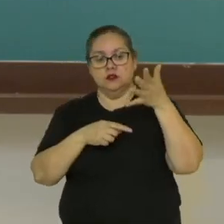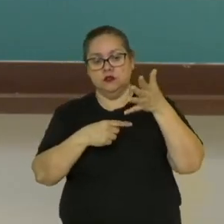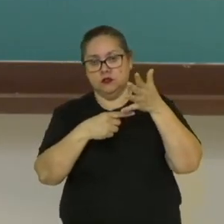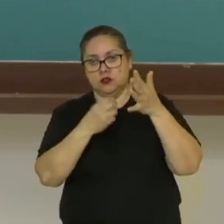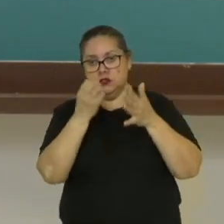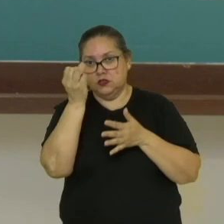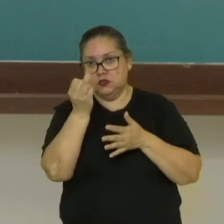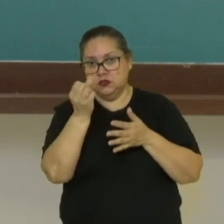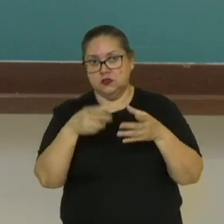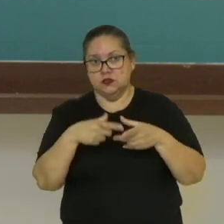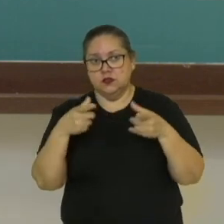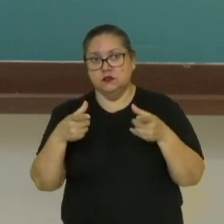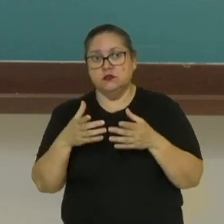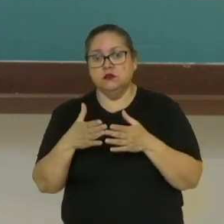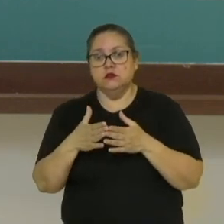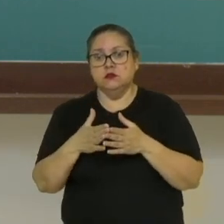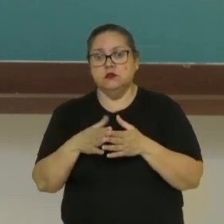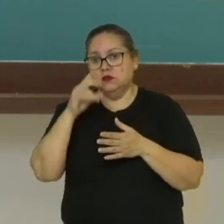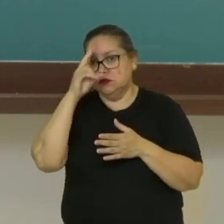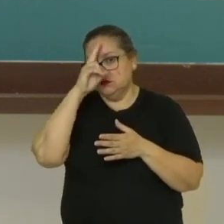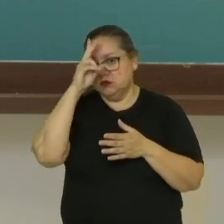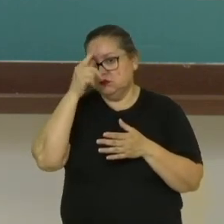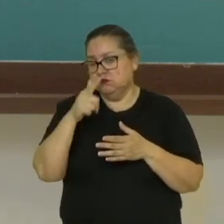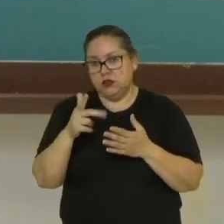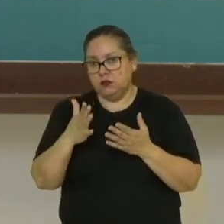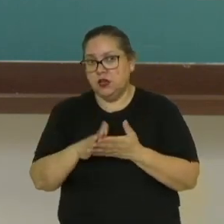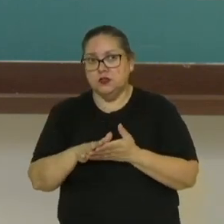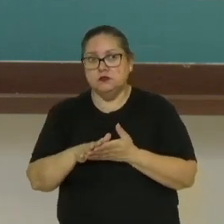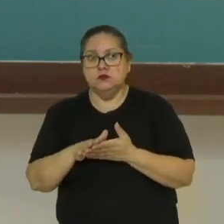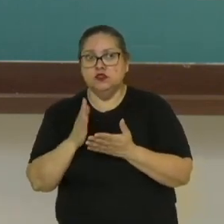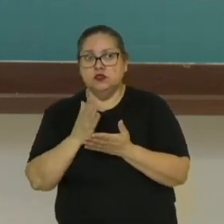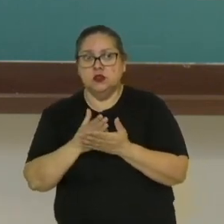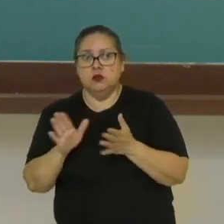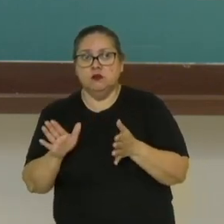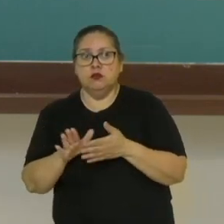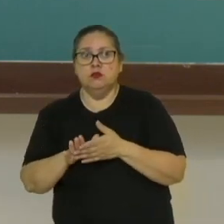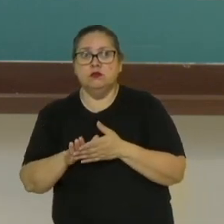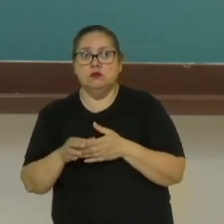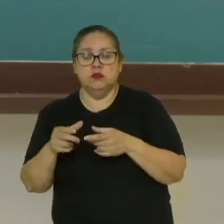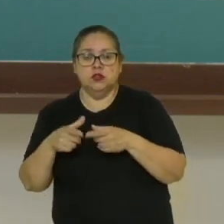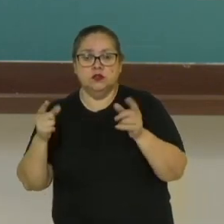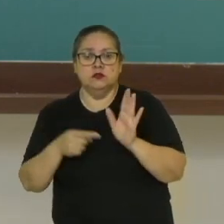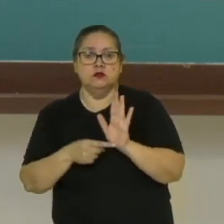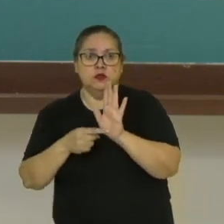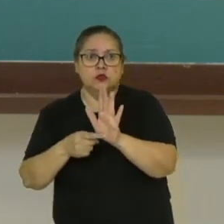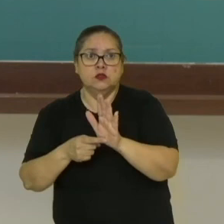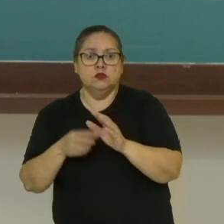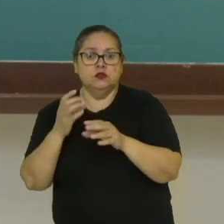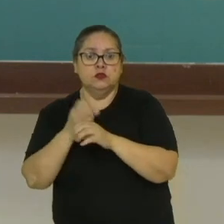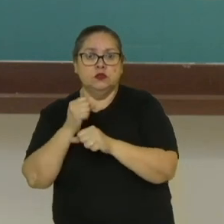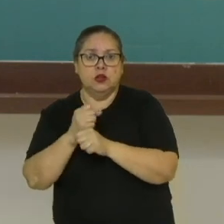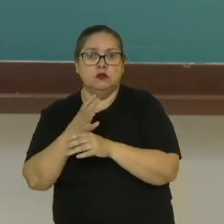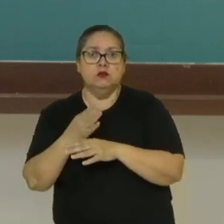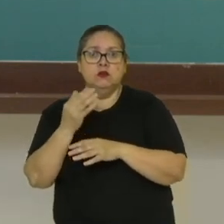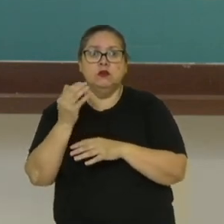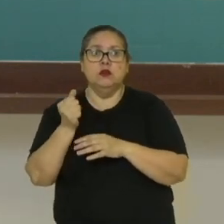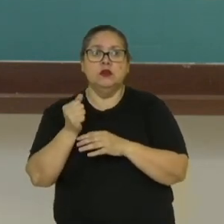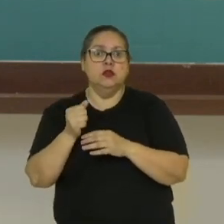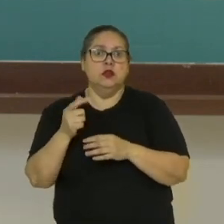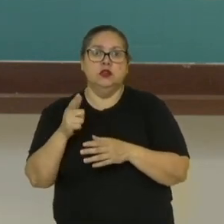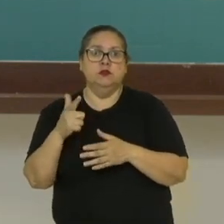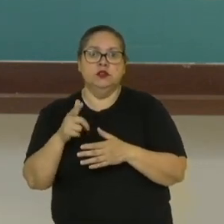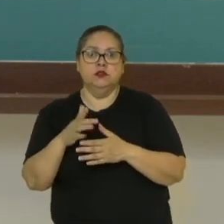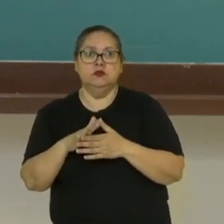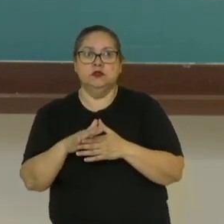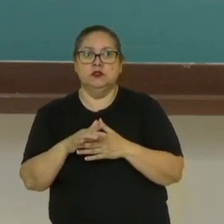modernos. Algumas delas são históricas, não existem mais. A gente não tem mais grandes modelos de Estados absolutistas. Ainda bem que não temos